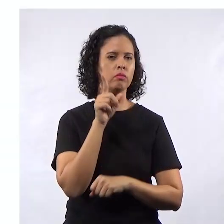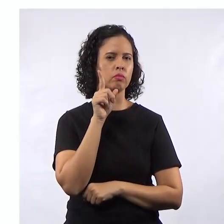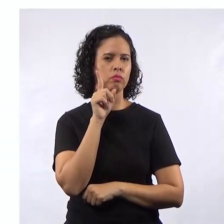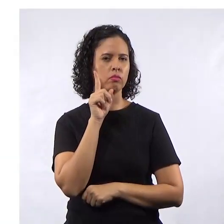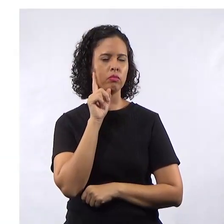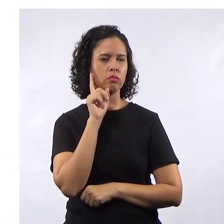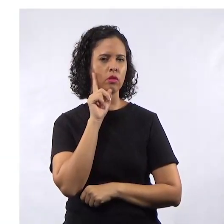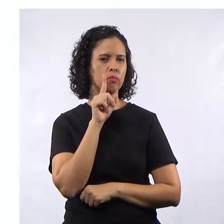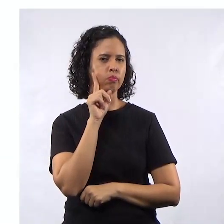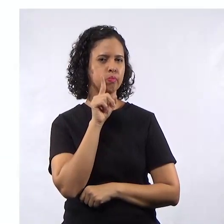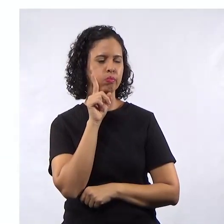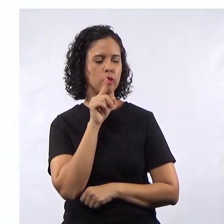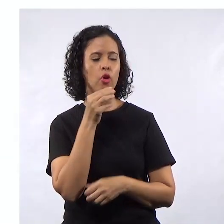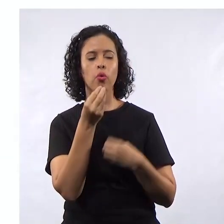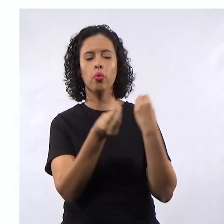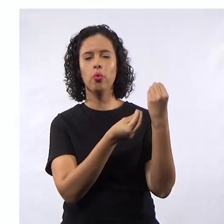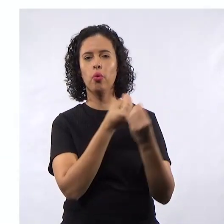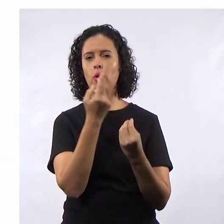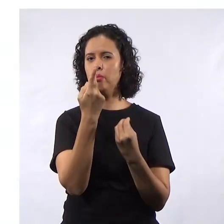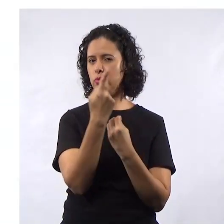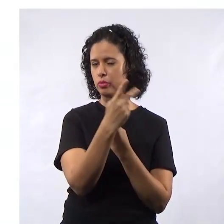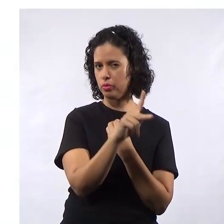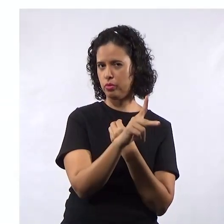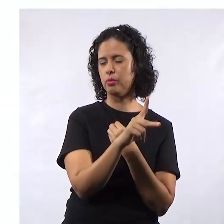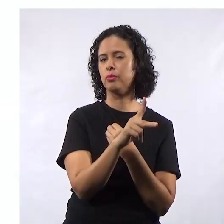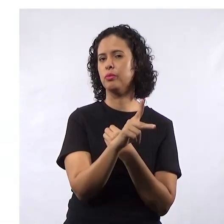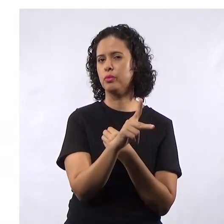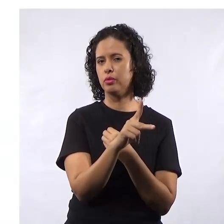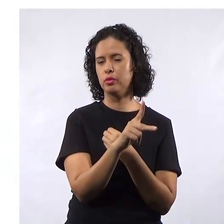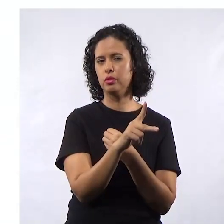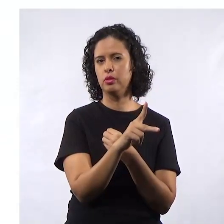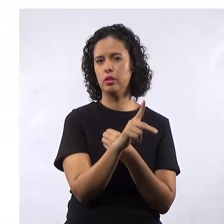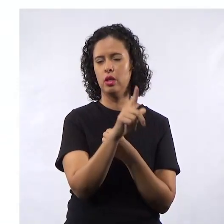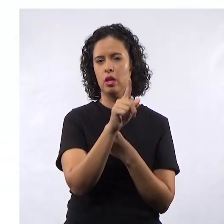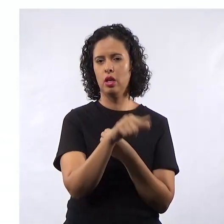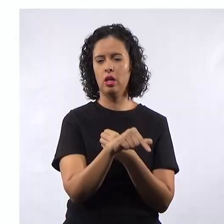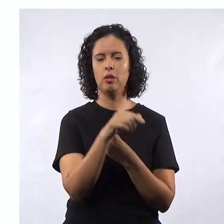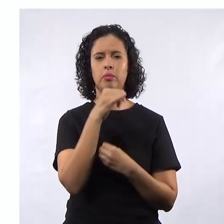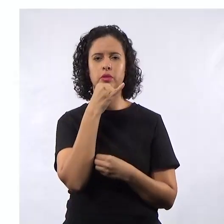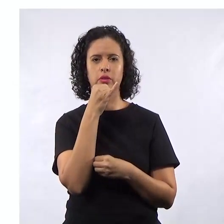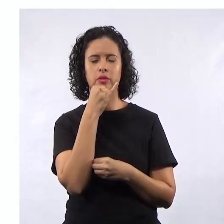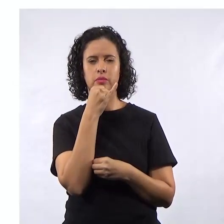né? Como é que funciona a questão, como é que fica a questão aí de uma